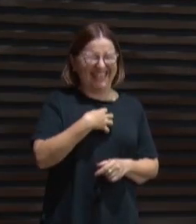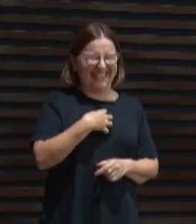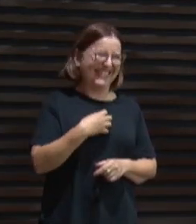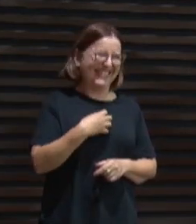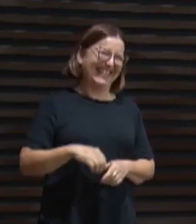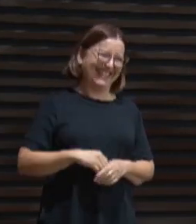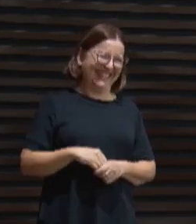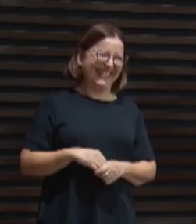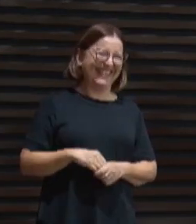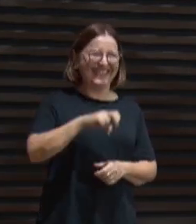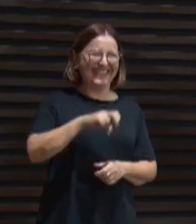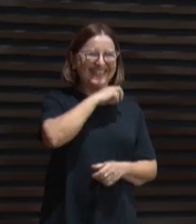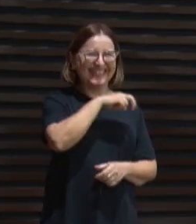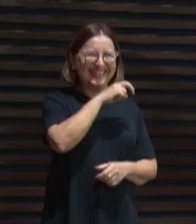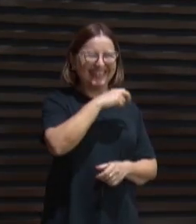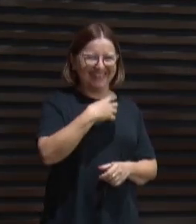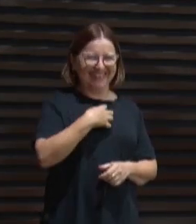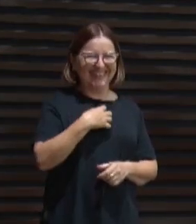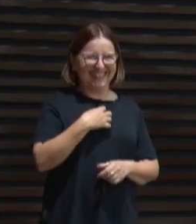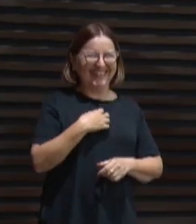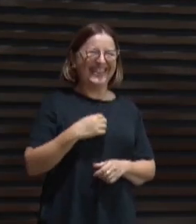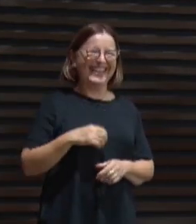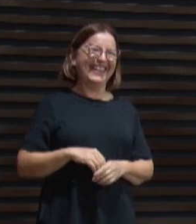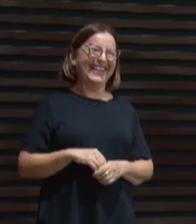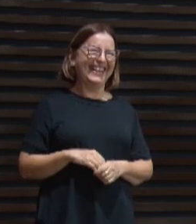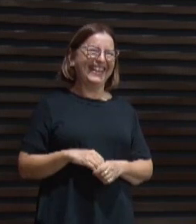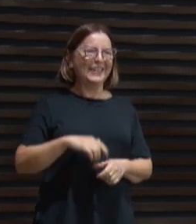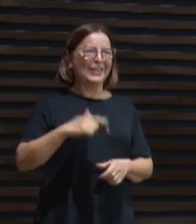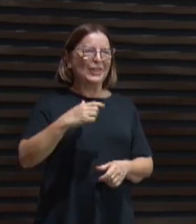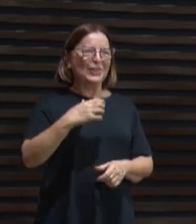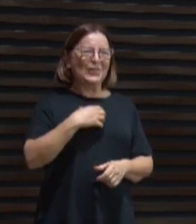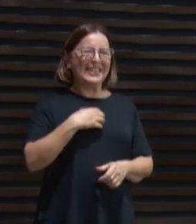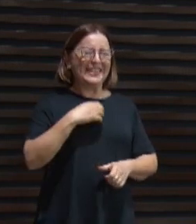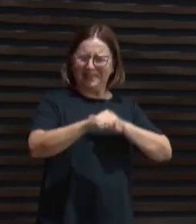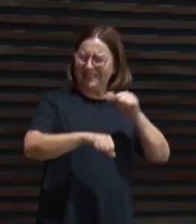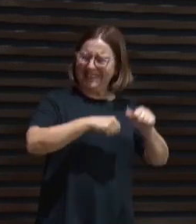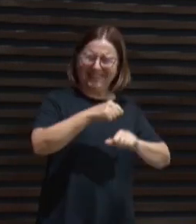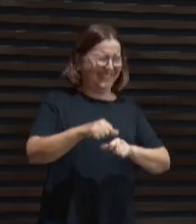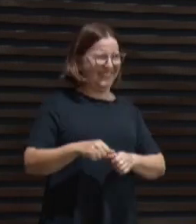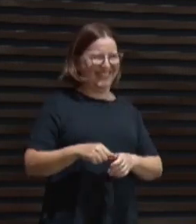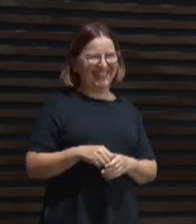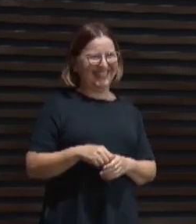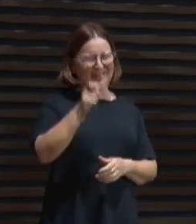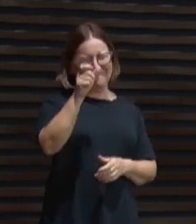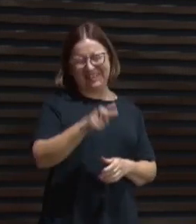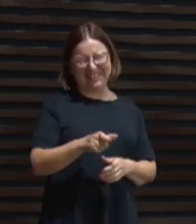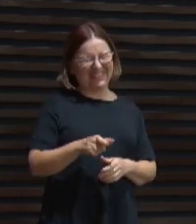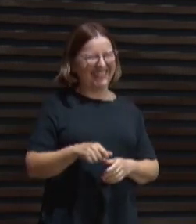É serpente. Não teve natureza transformada.